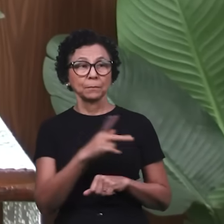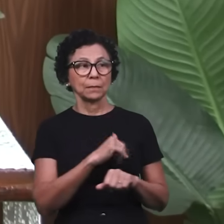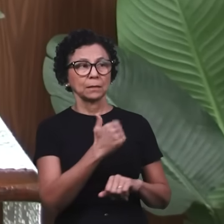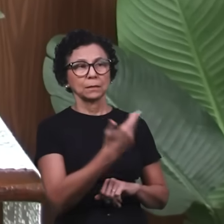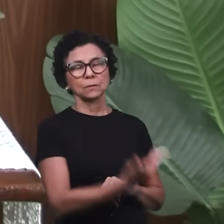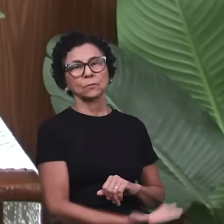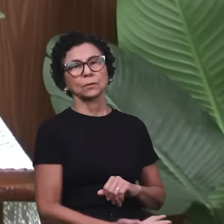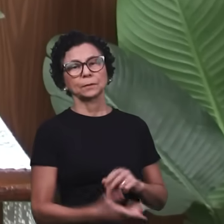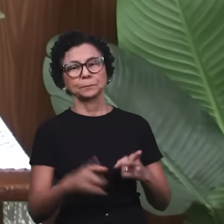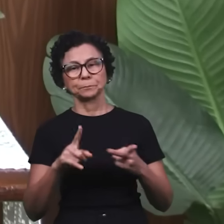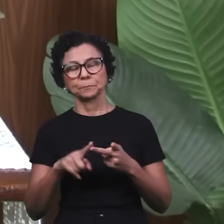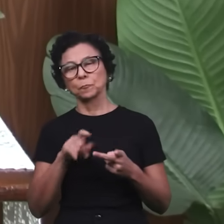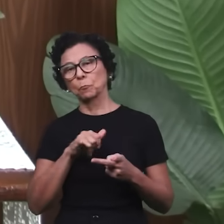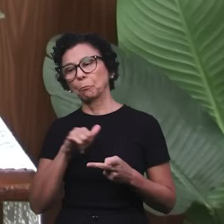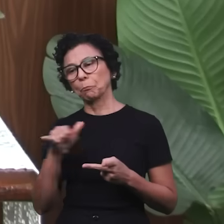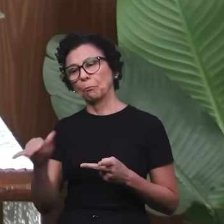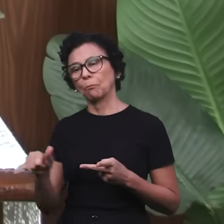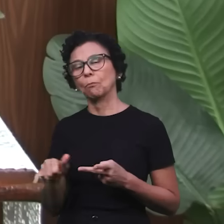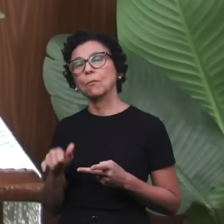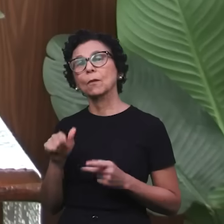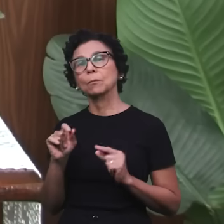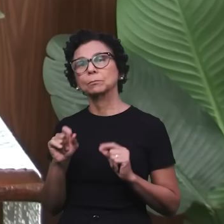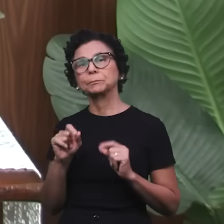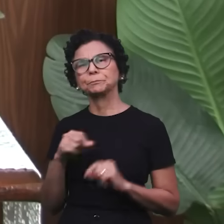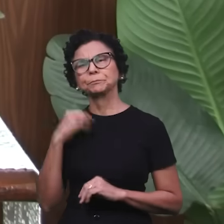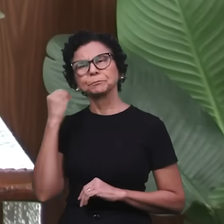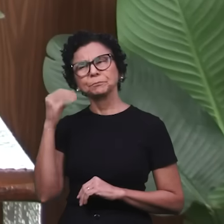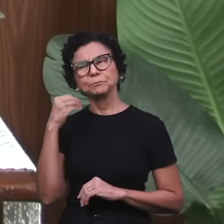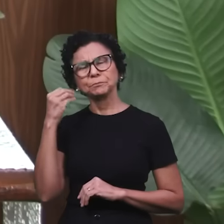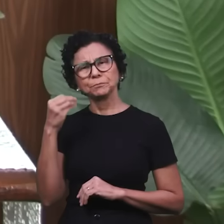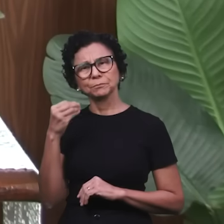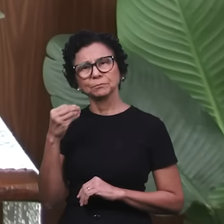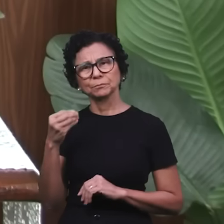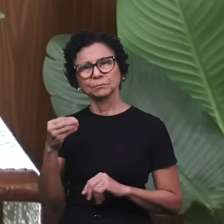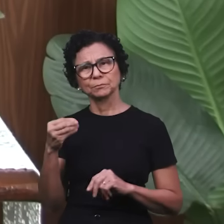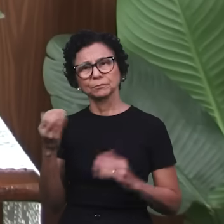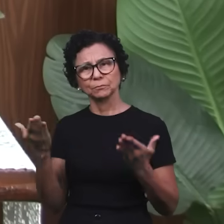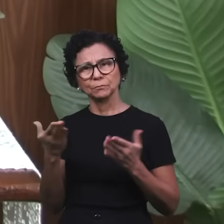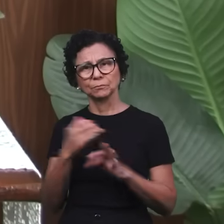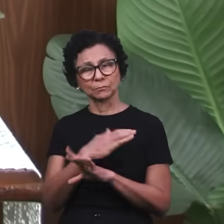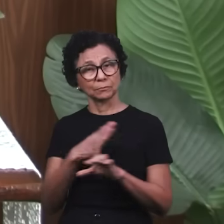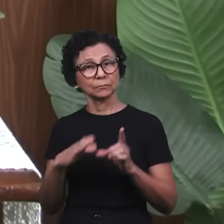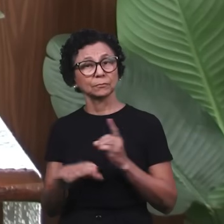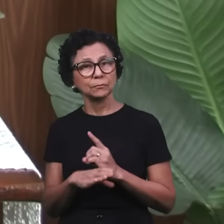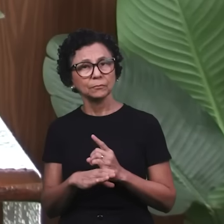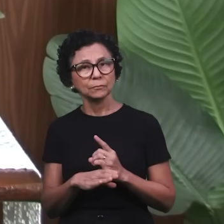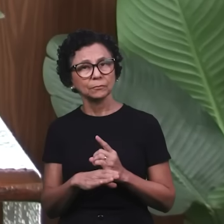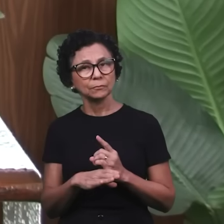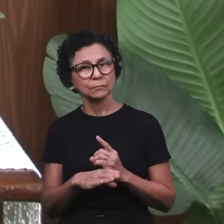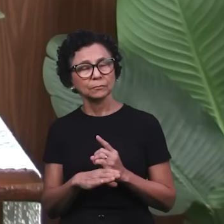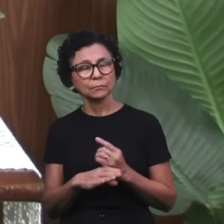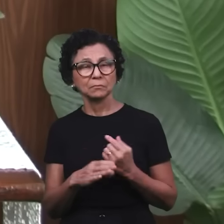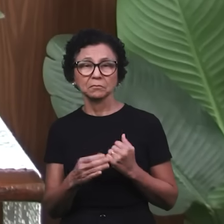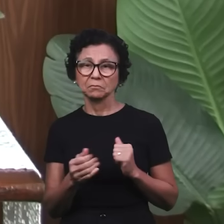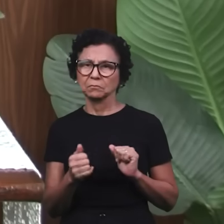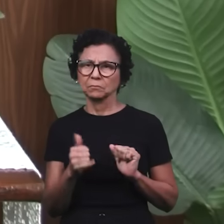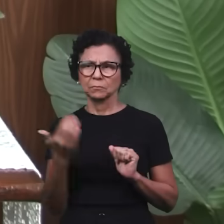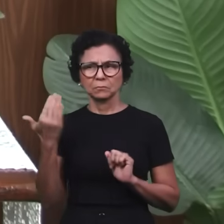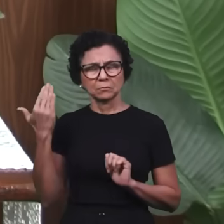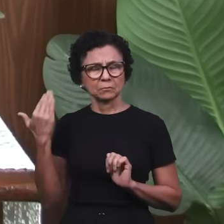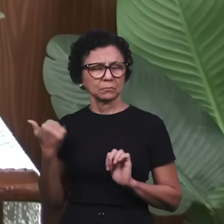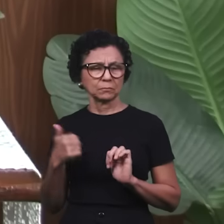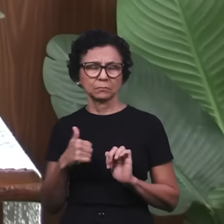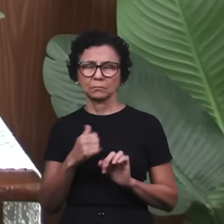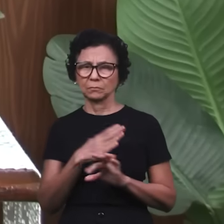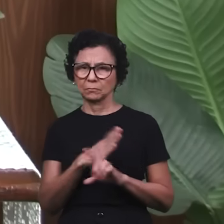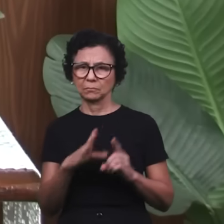Code para você enviar uma experiência com este culto. Se você teve experiência com outros cultos nossos, também você